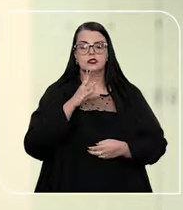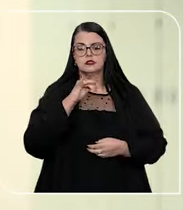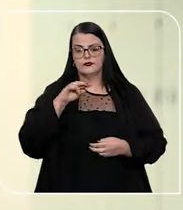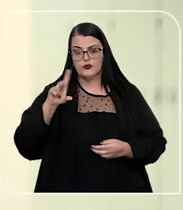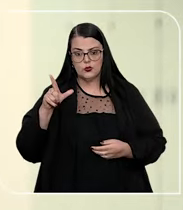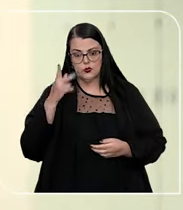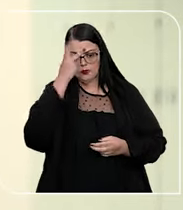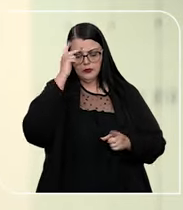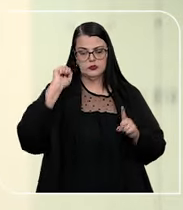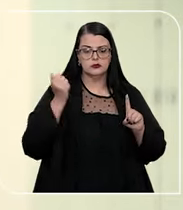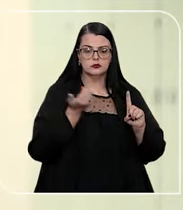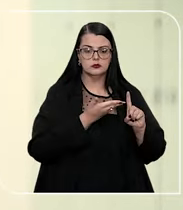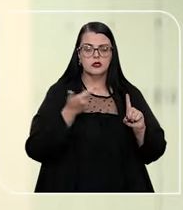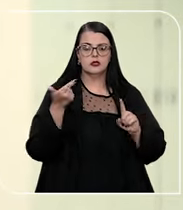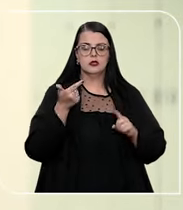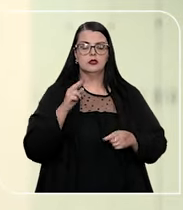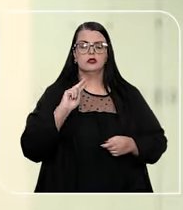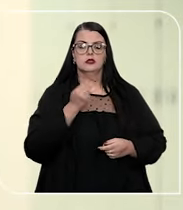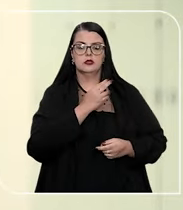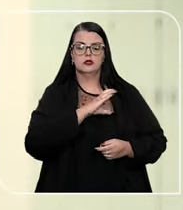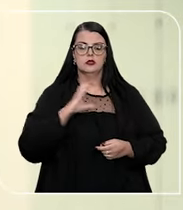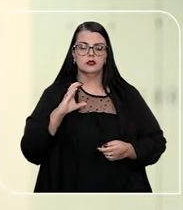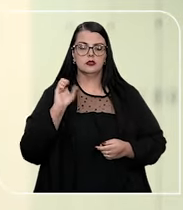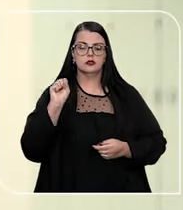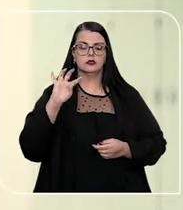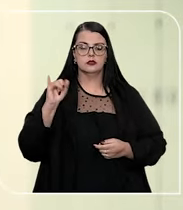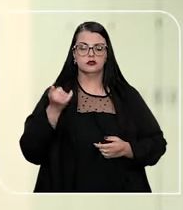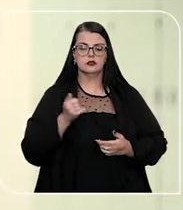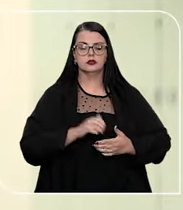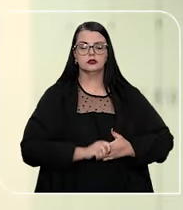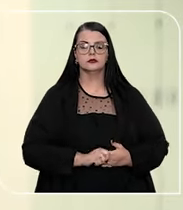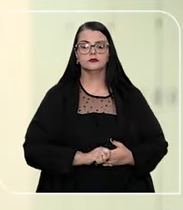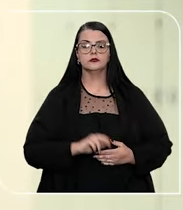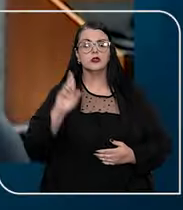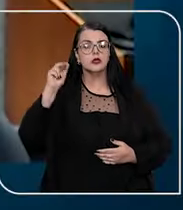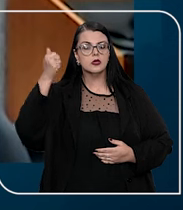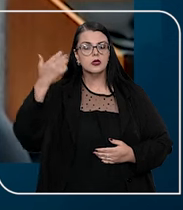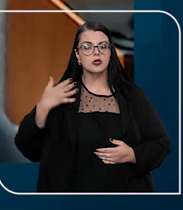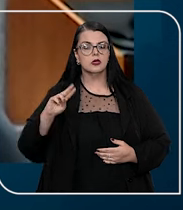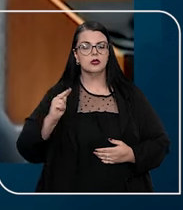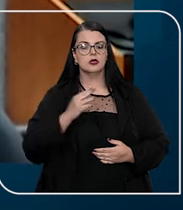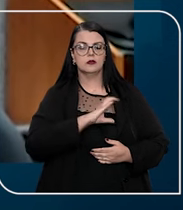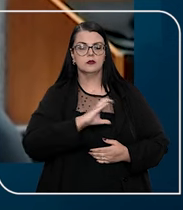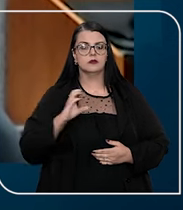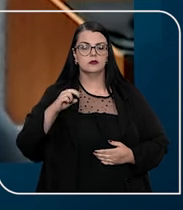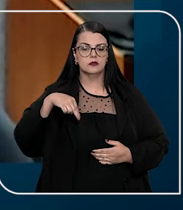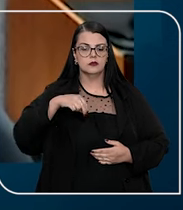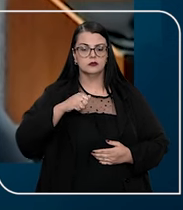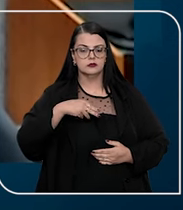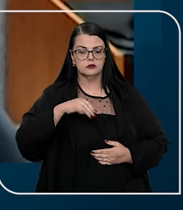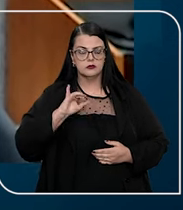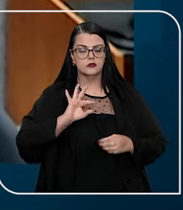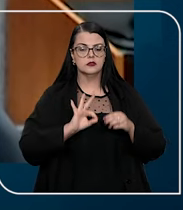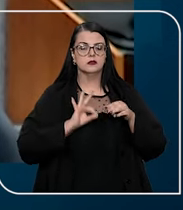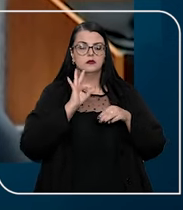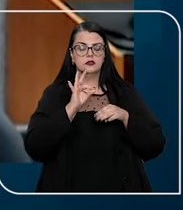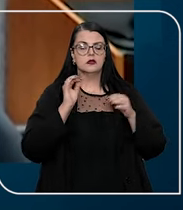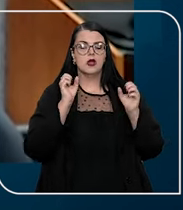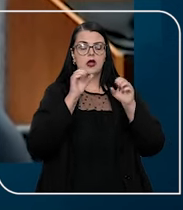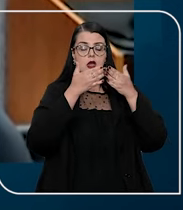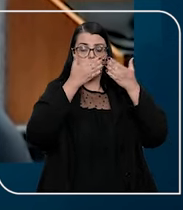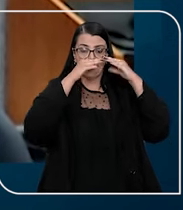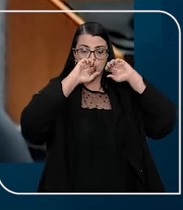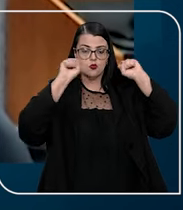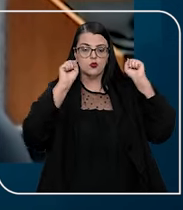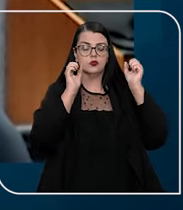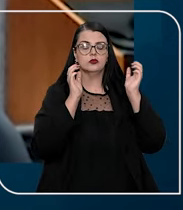réu o qual impetrou Abas Corpus em Segunda instância e no STJ a relatora doas Corpus ministra nanri apontou que